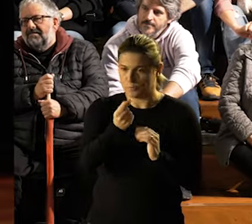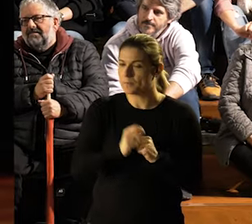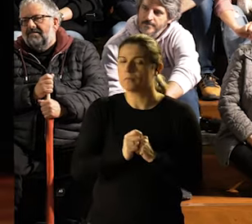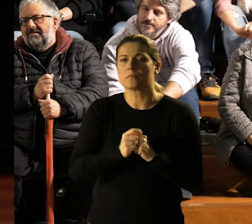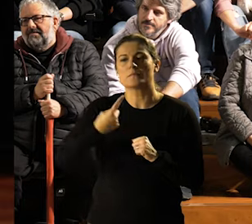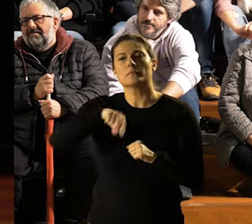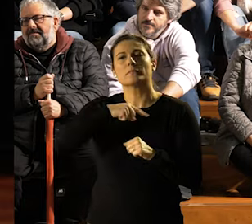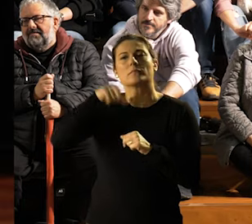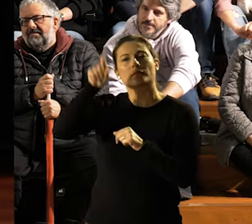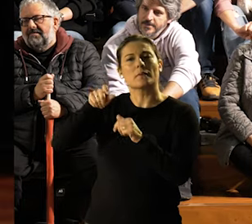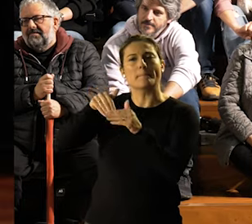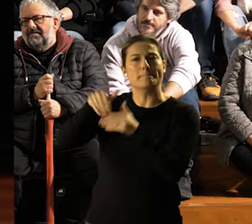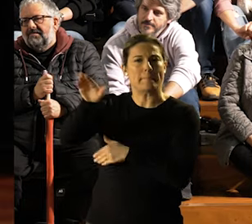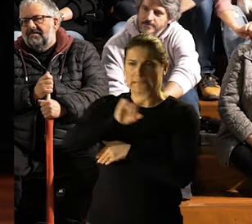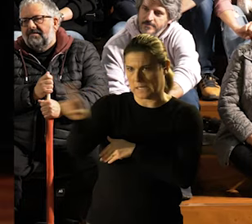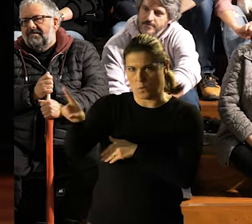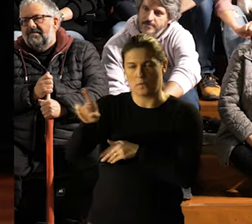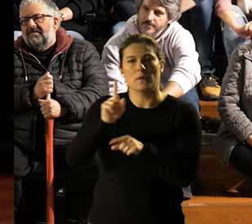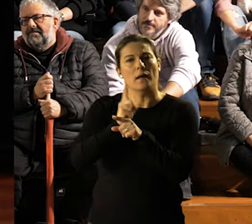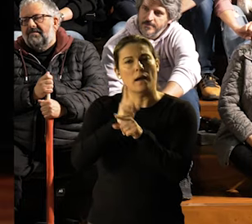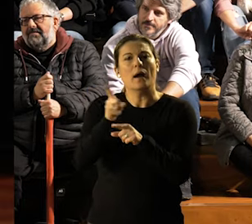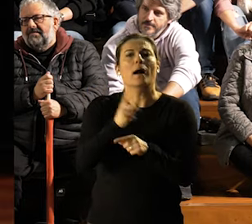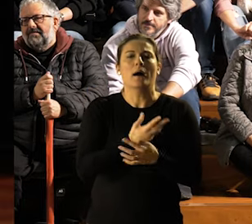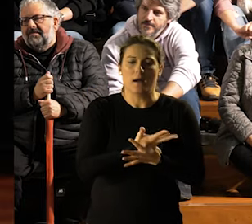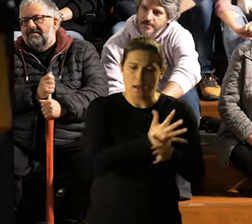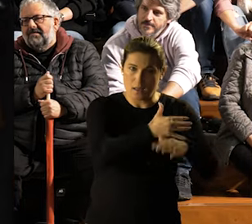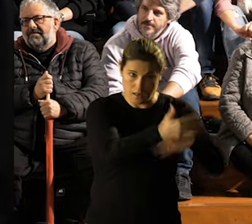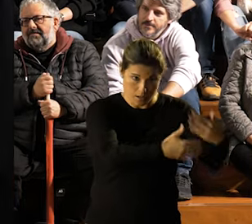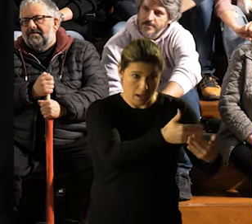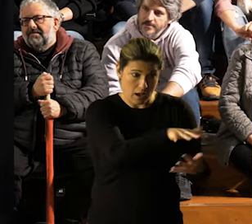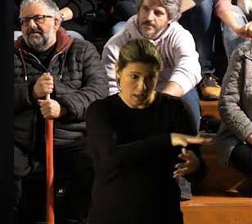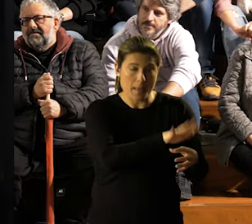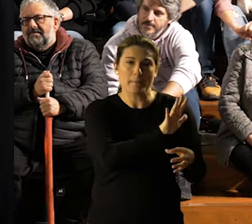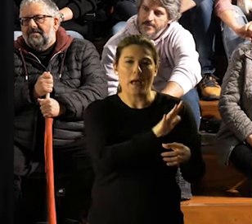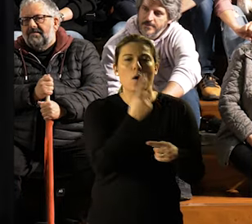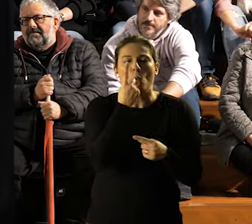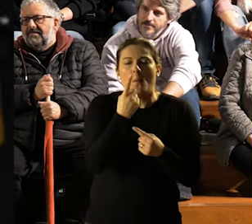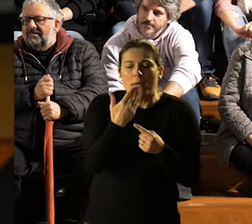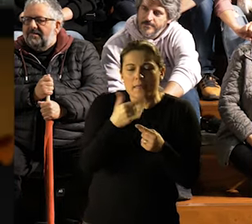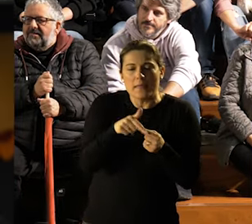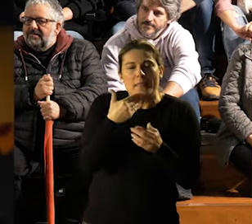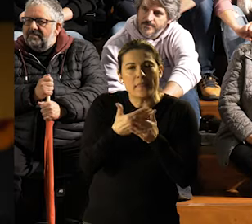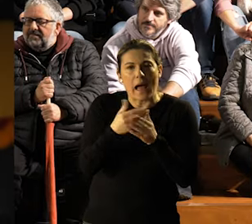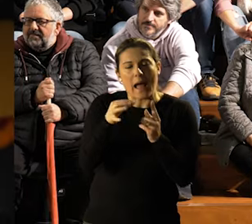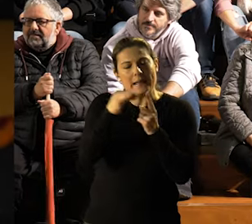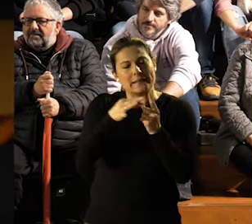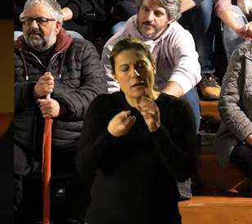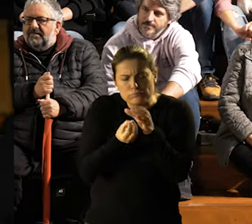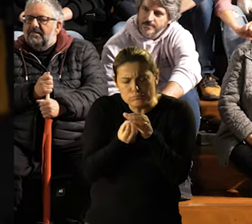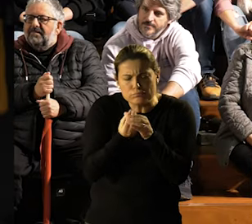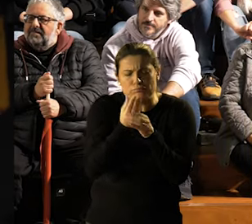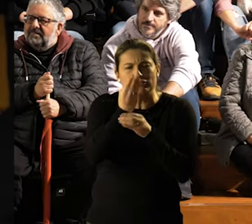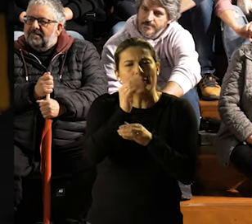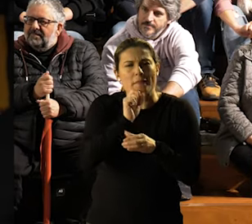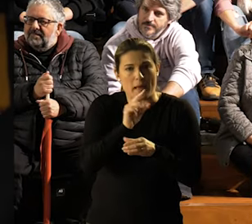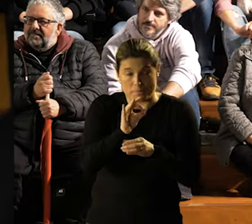não passarão ara Seara mas de um simples grão nasce o trigal novo